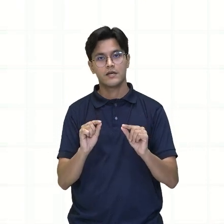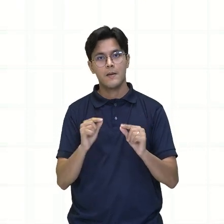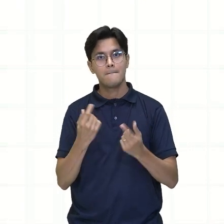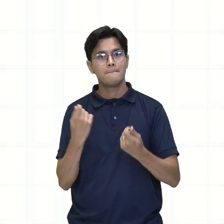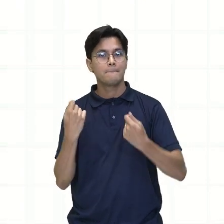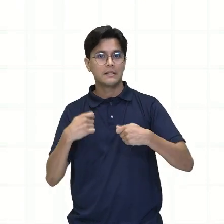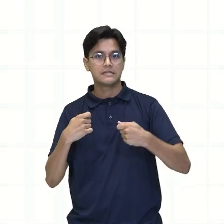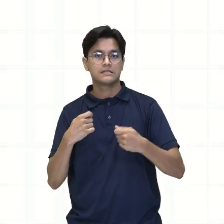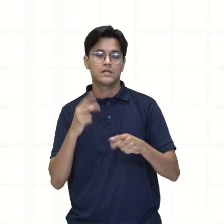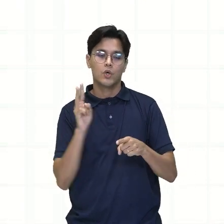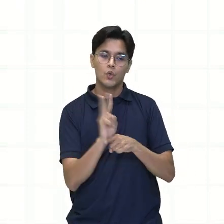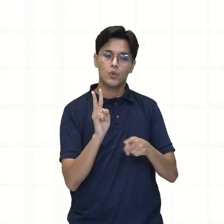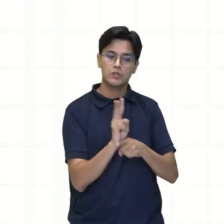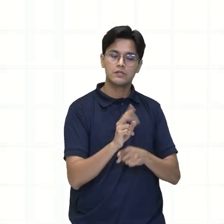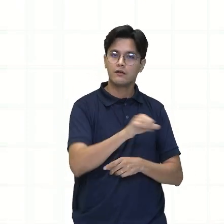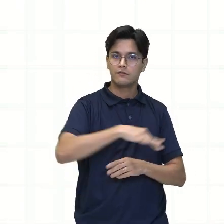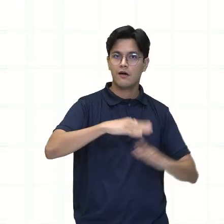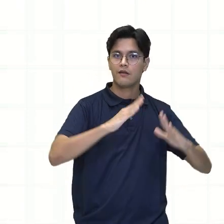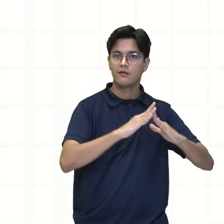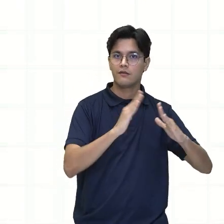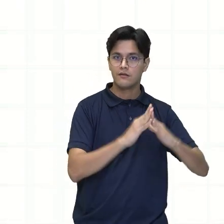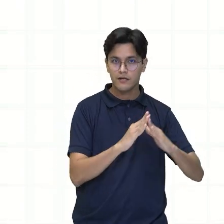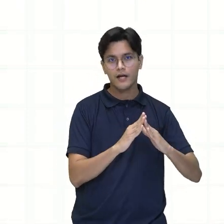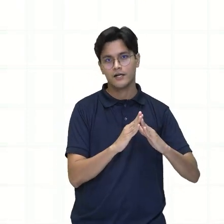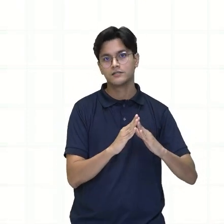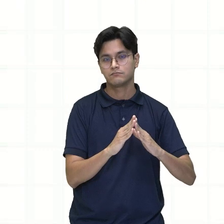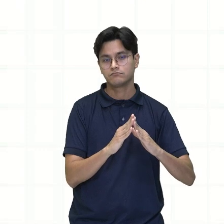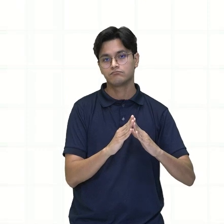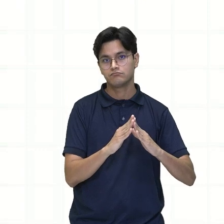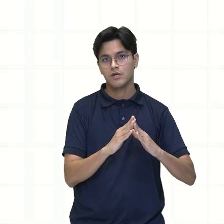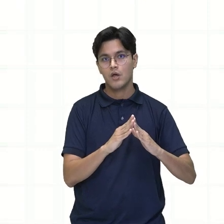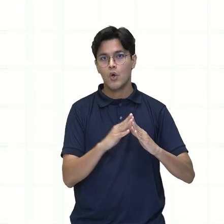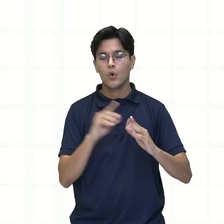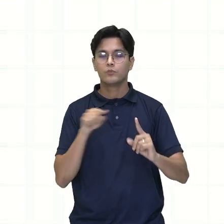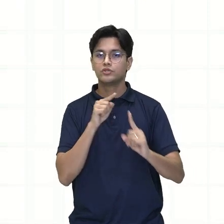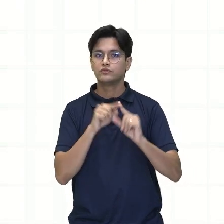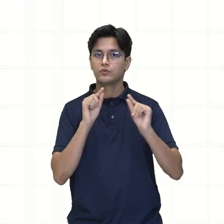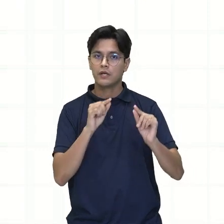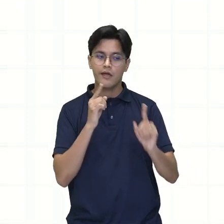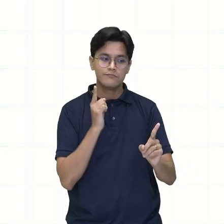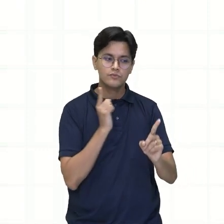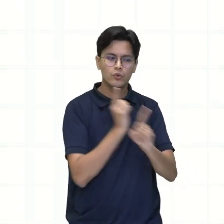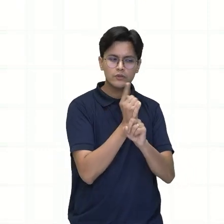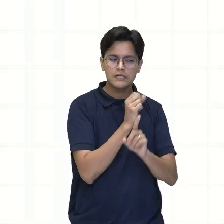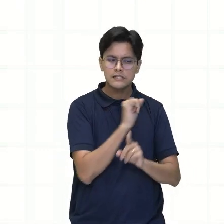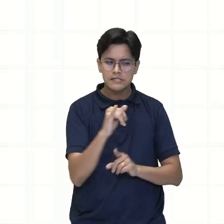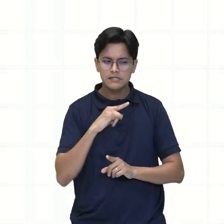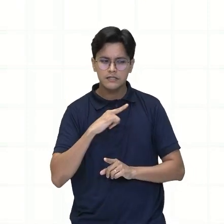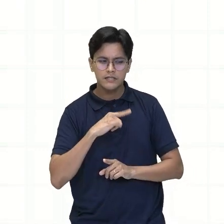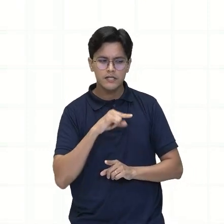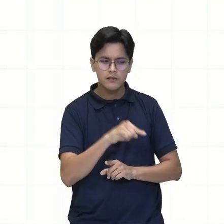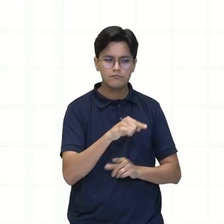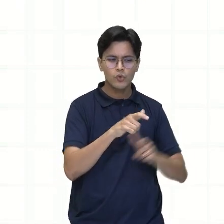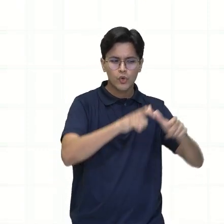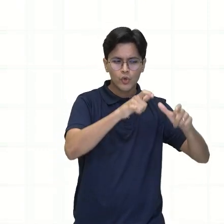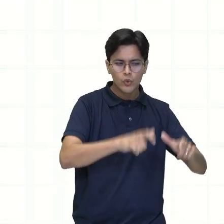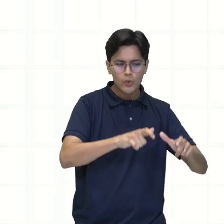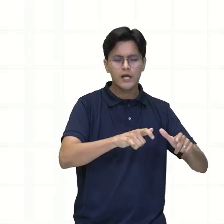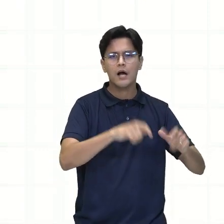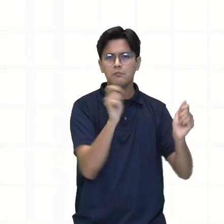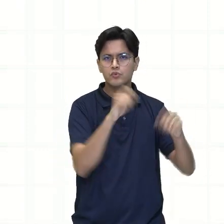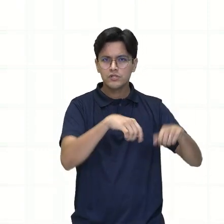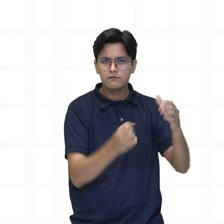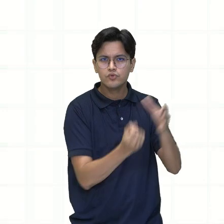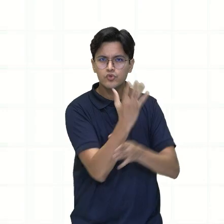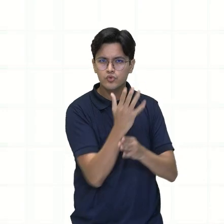pelo menos uma vez por semana para encontrar possíveis focos de larvas. Então, tira aqueles minutinhos do seu dia, né, para